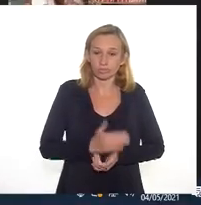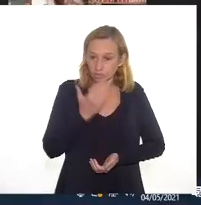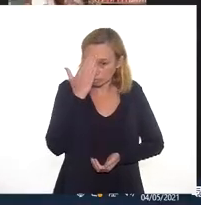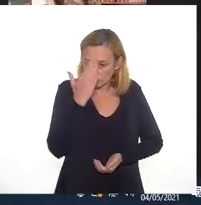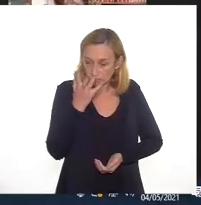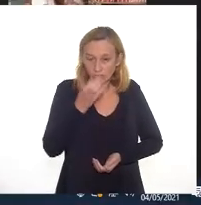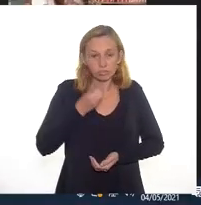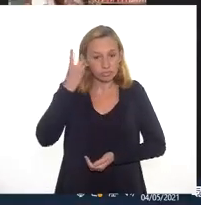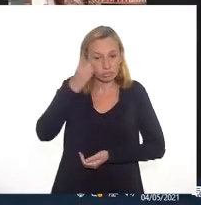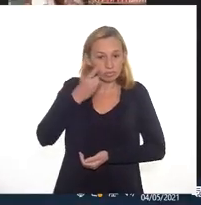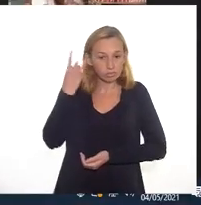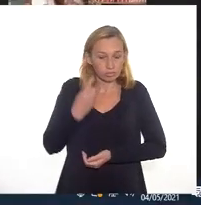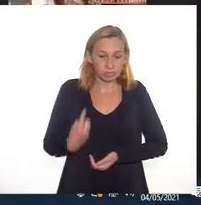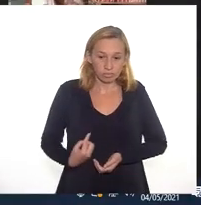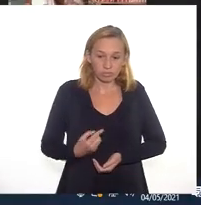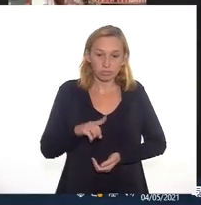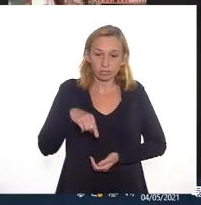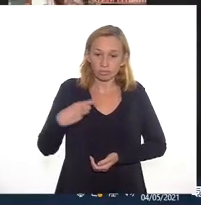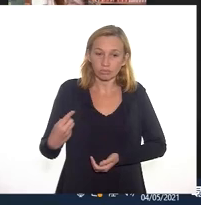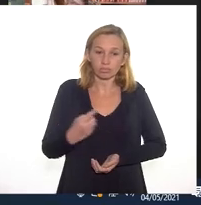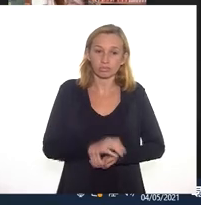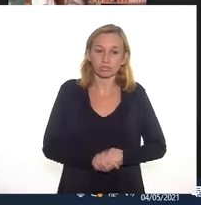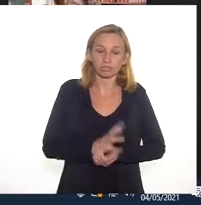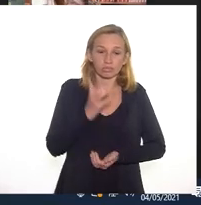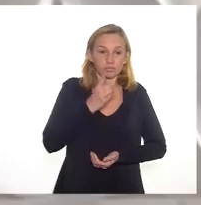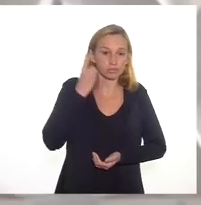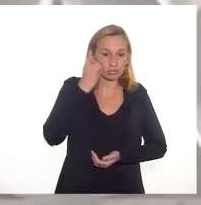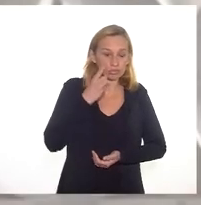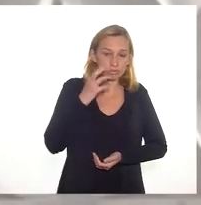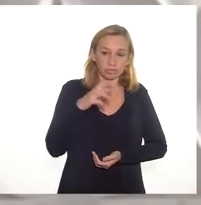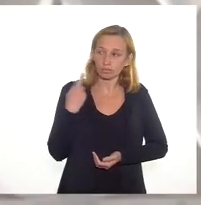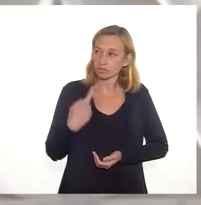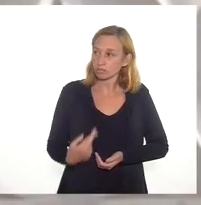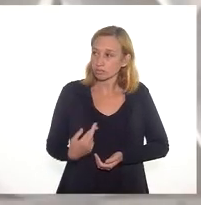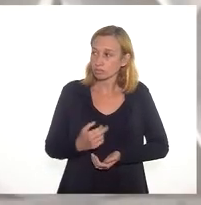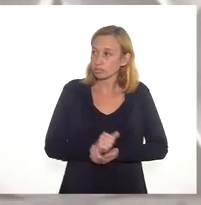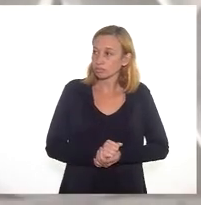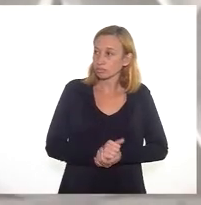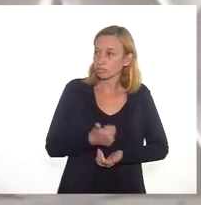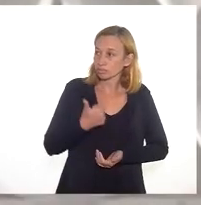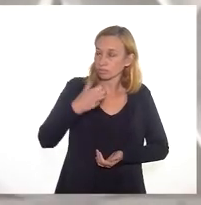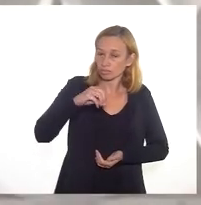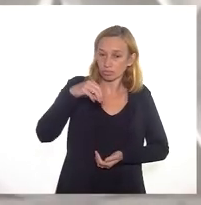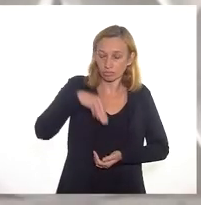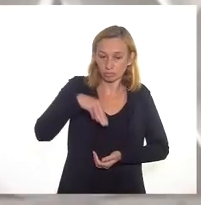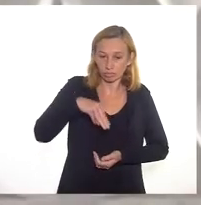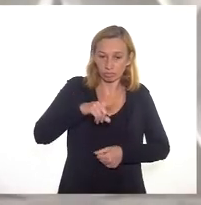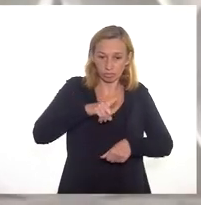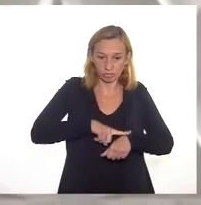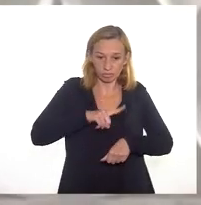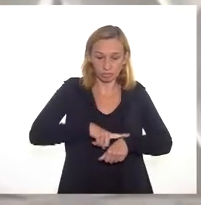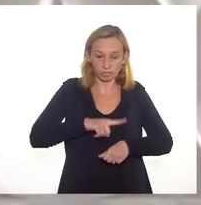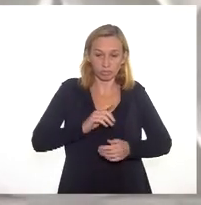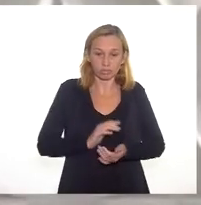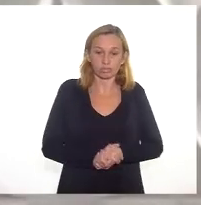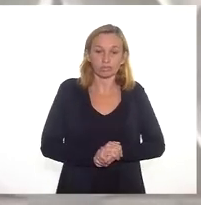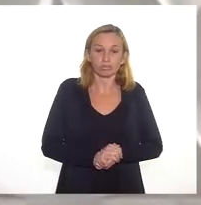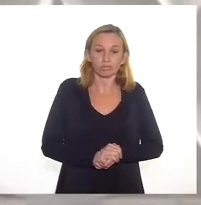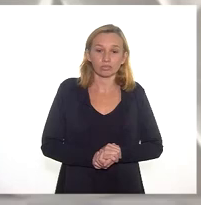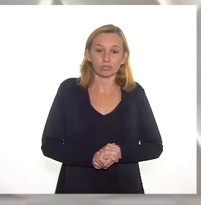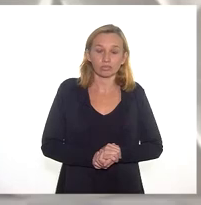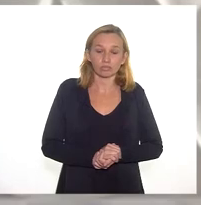Agradecendo a deputada Dani Monteiro, próximo orador inscrito é a deputada Renata Souza. Vossa Excelência tem 10 minutos para a sua